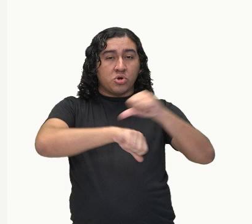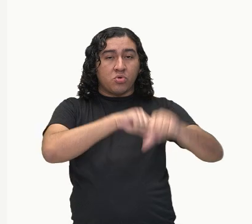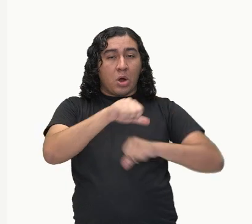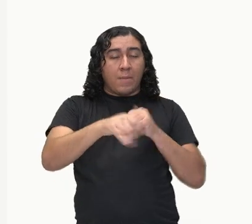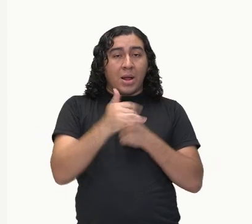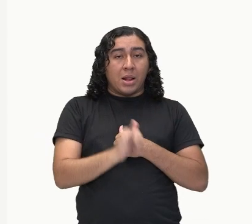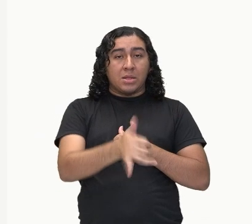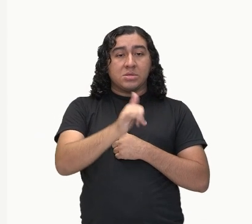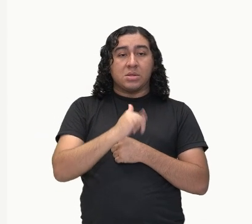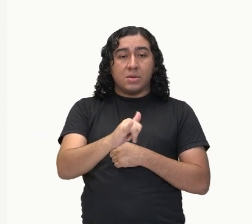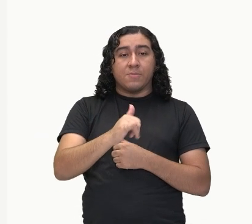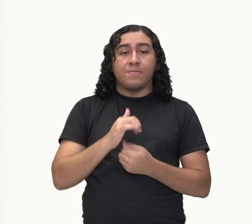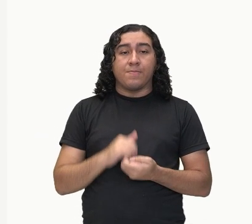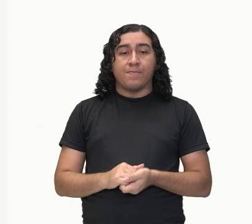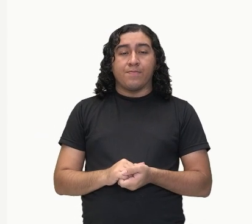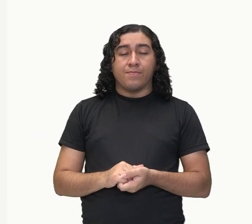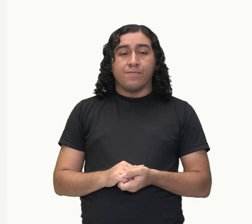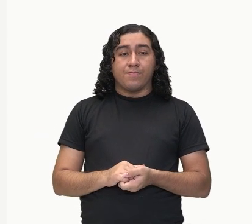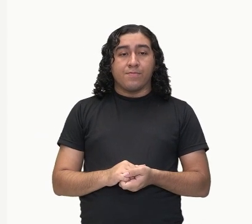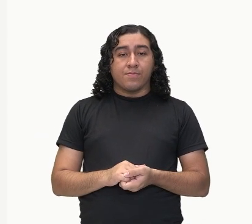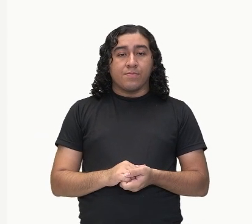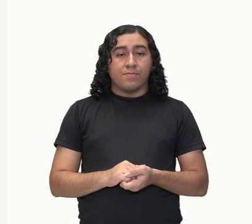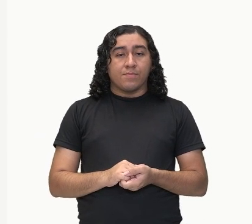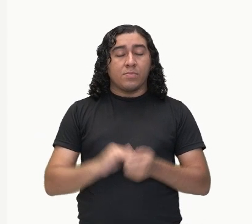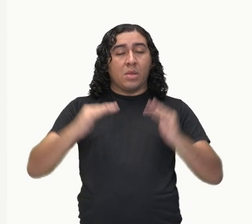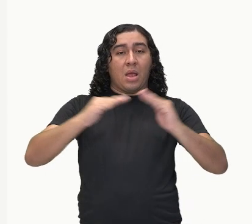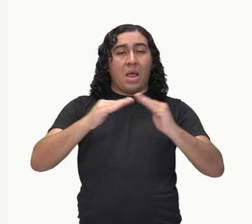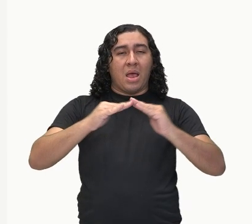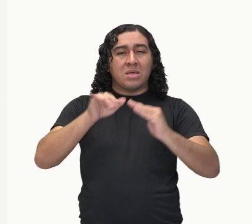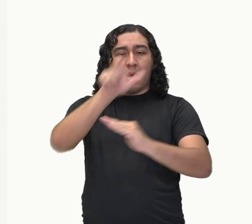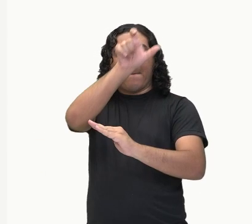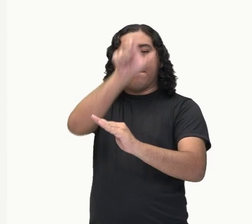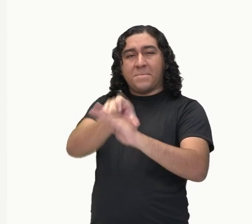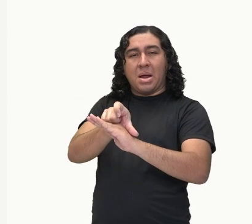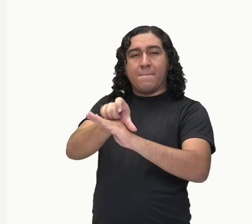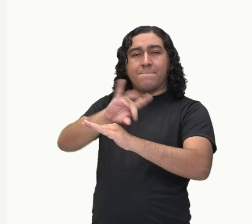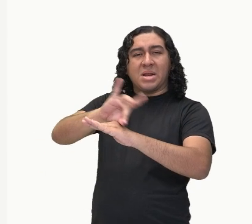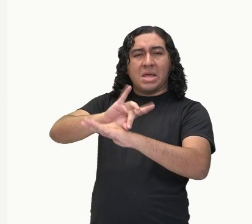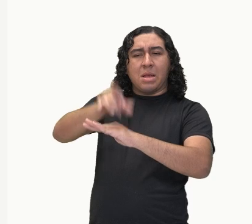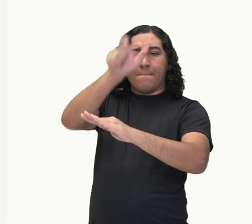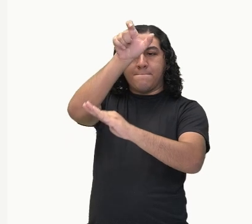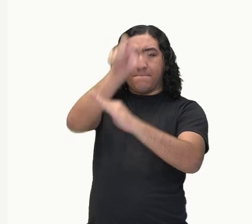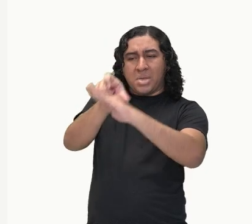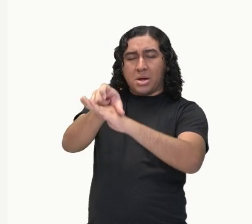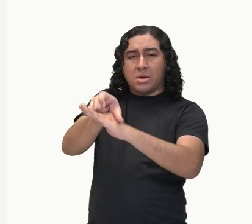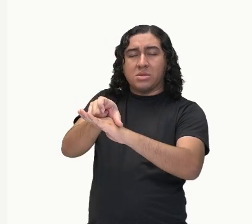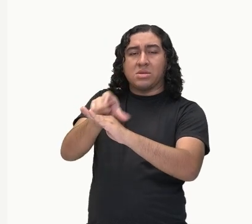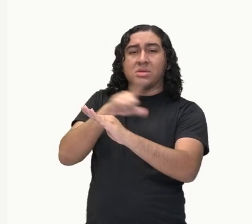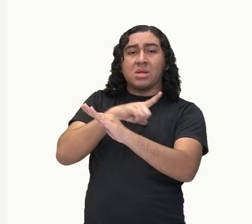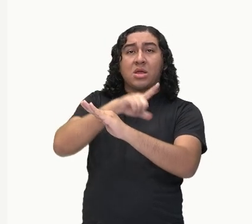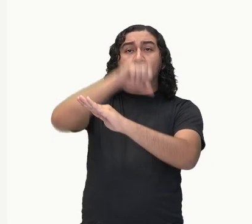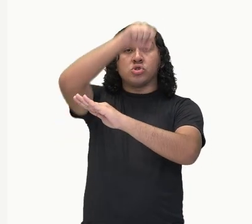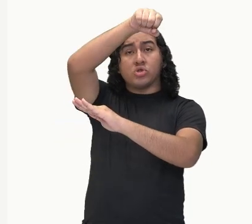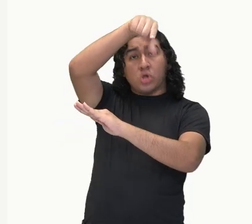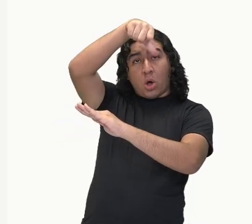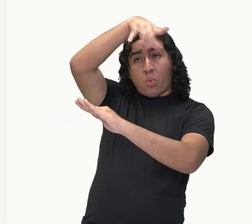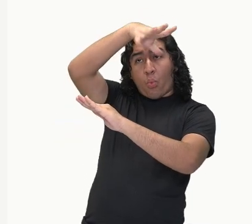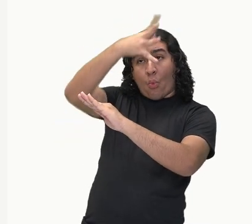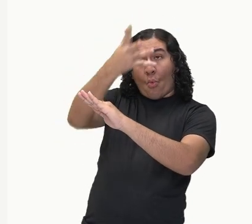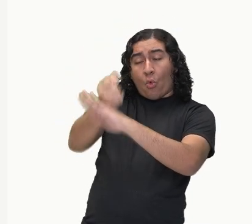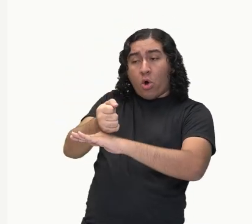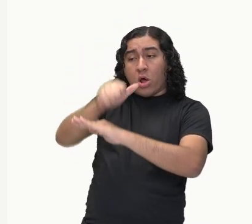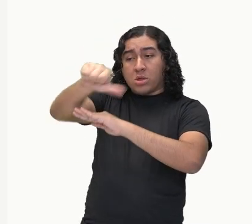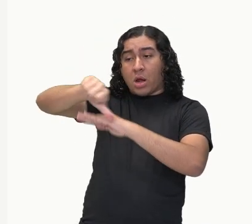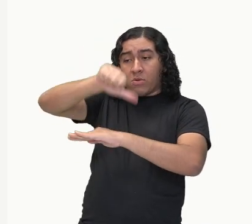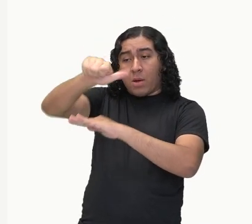elétrica, tá? Os painéis fotovoltaicos são dispositivos que convertem diretamente a luz solar em eletricidade